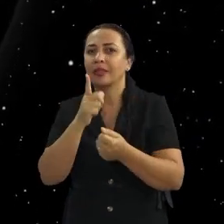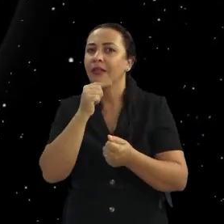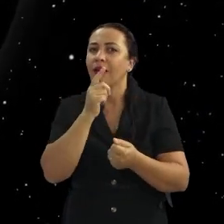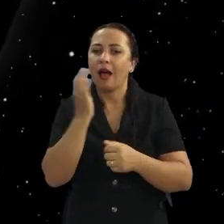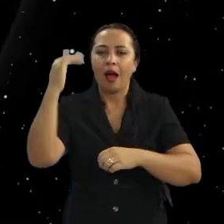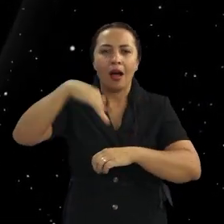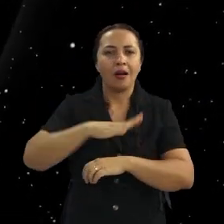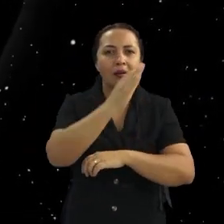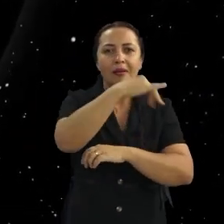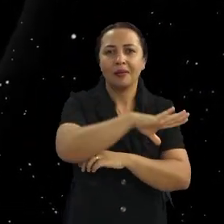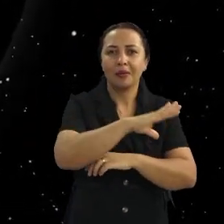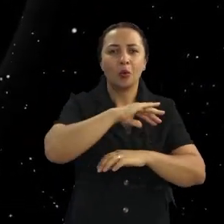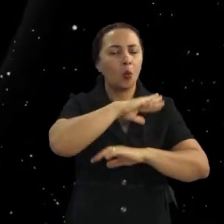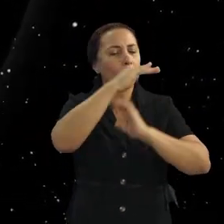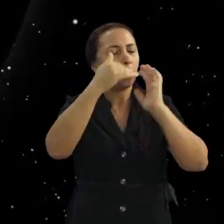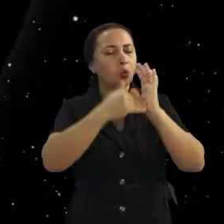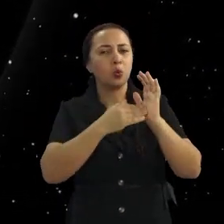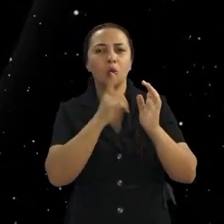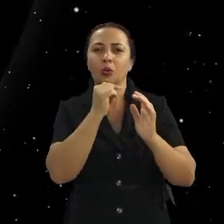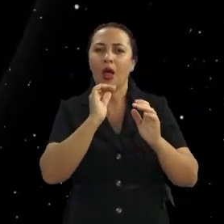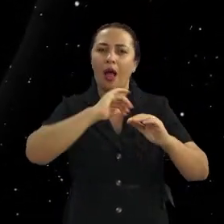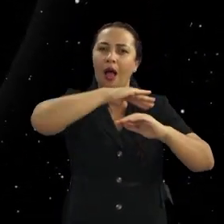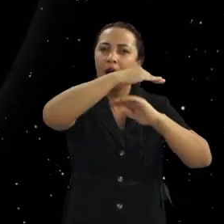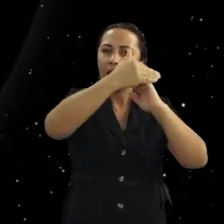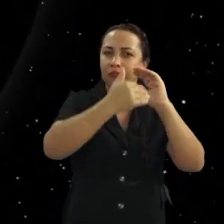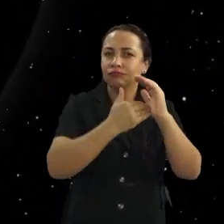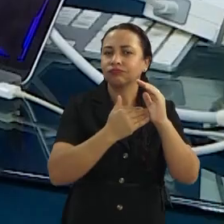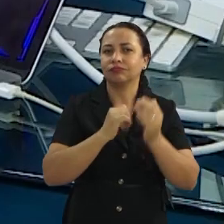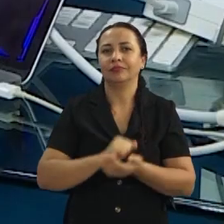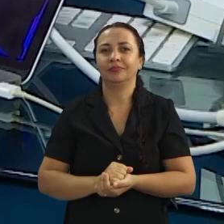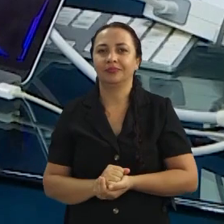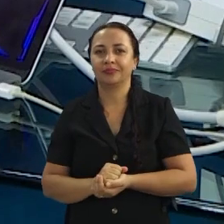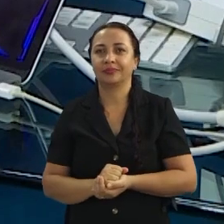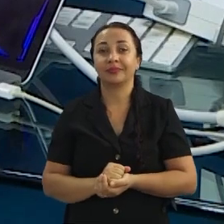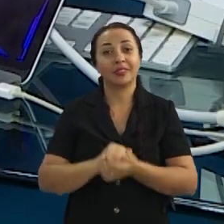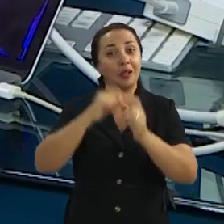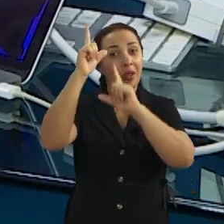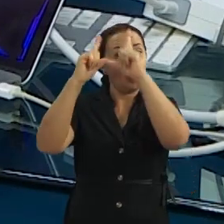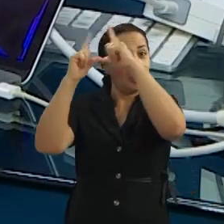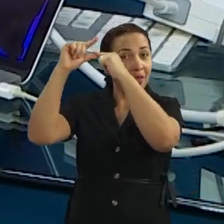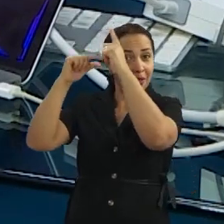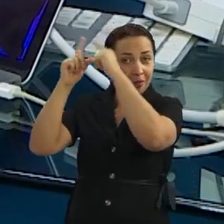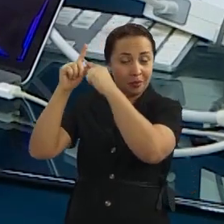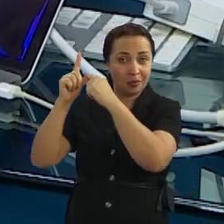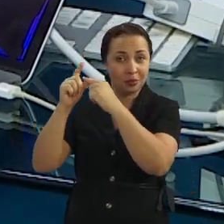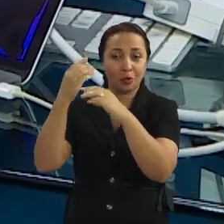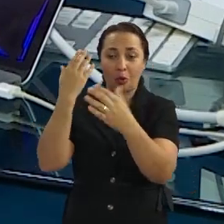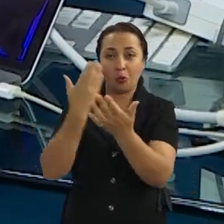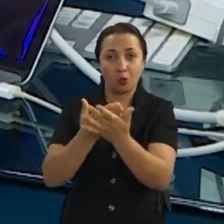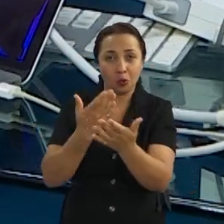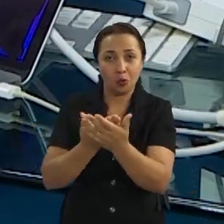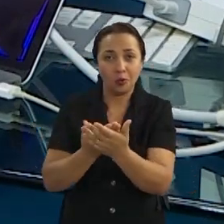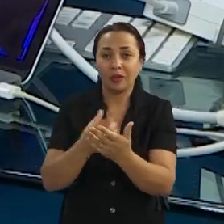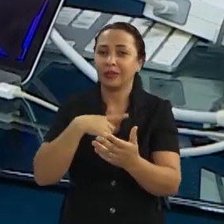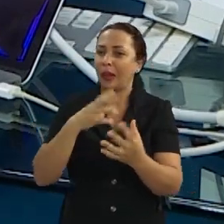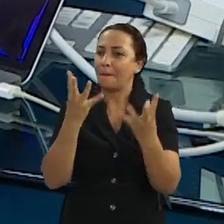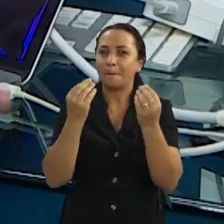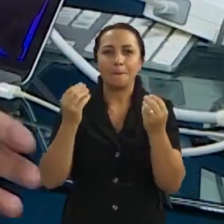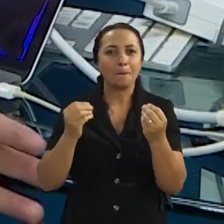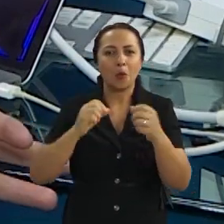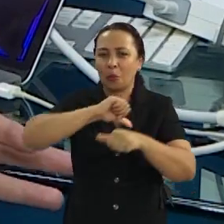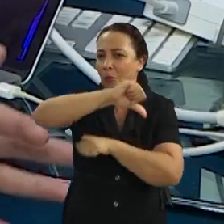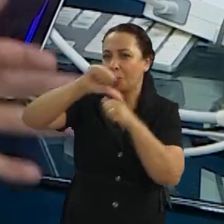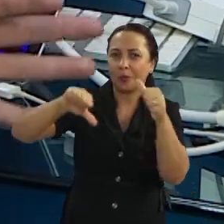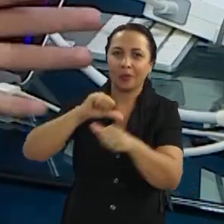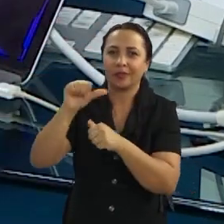completamente coberto por uma espécie acamada de água gastronomia aconteceram alguns revoluções não foram muitas do jeito que